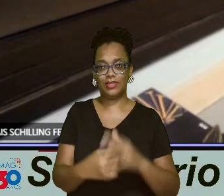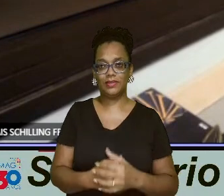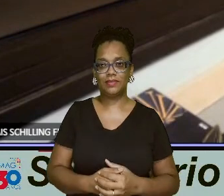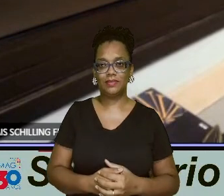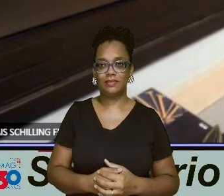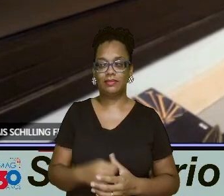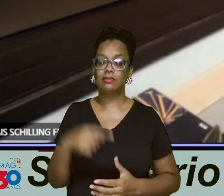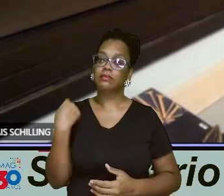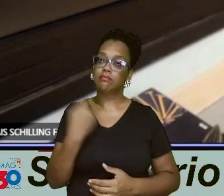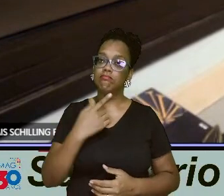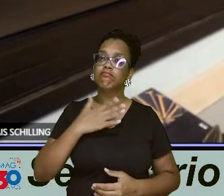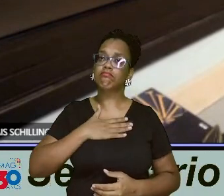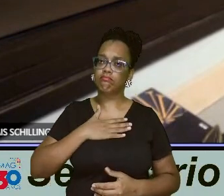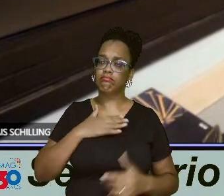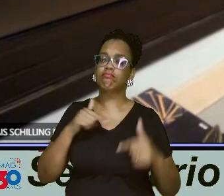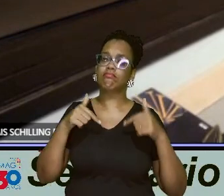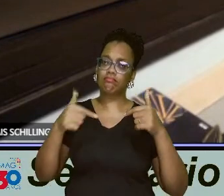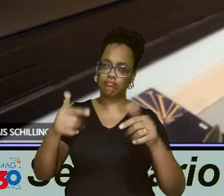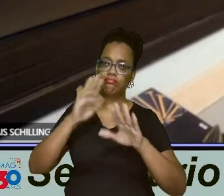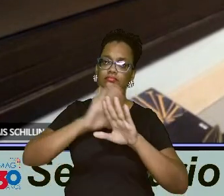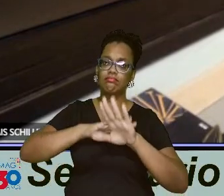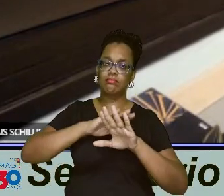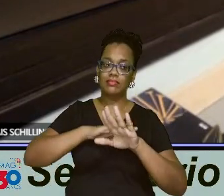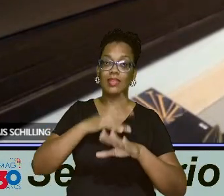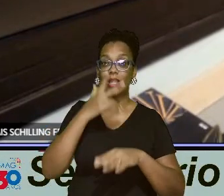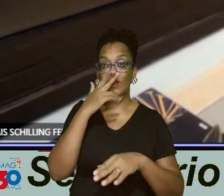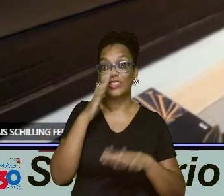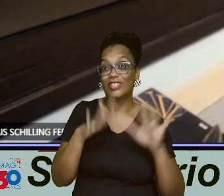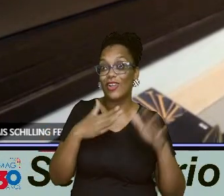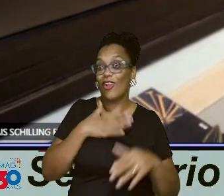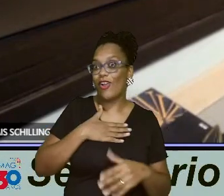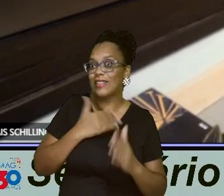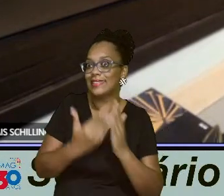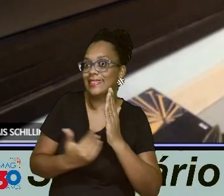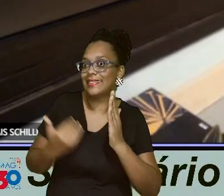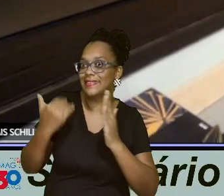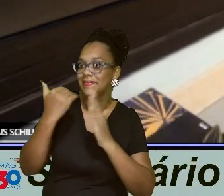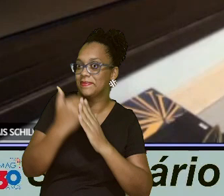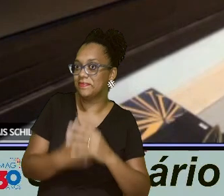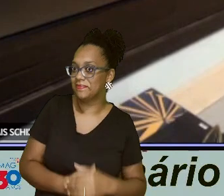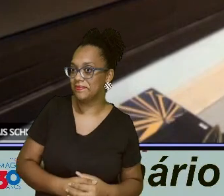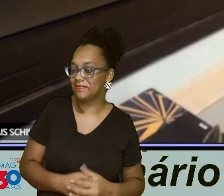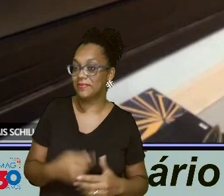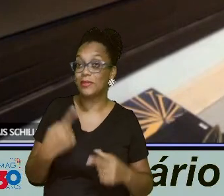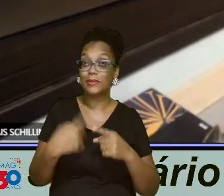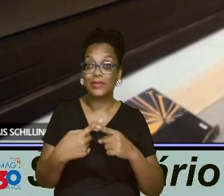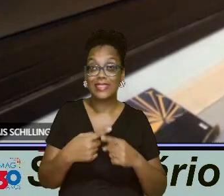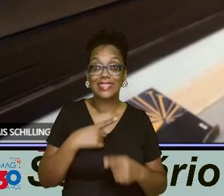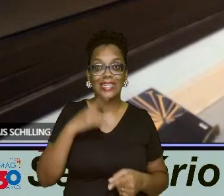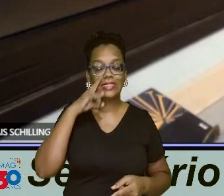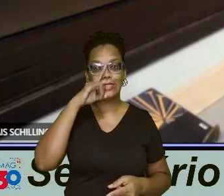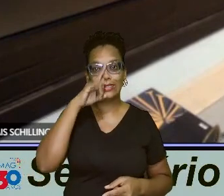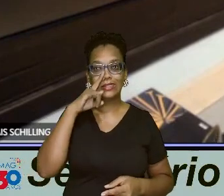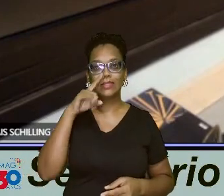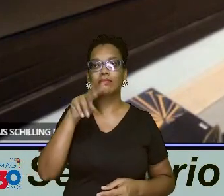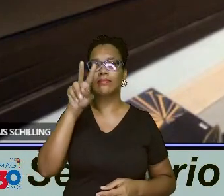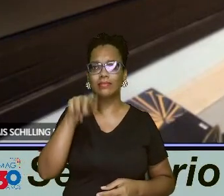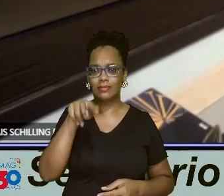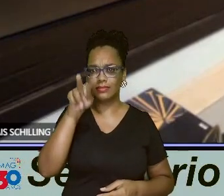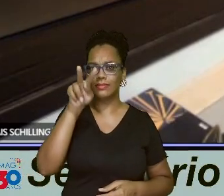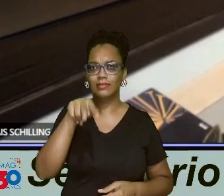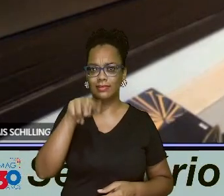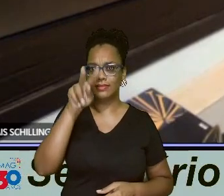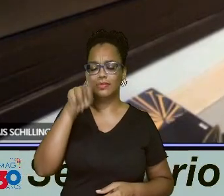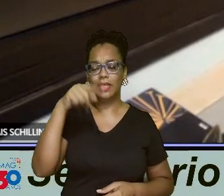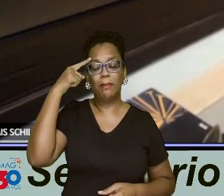Nós gostamos de aplicar precedente. E às vezes eu acho que a gente gosta até demais, porque tem o risco do cara crachar, né? Da gente achar que